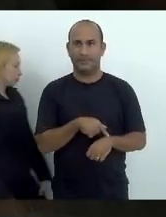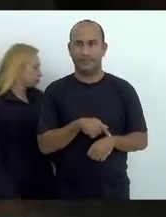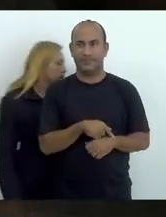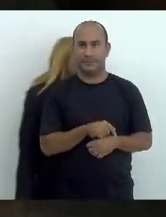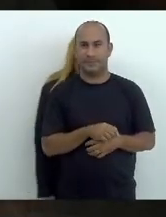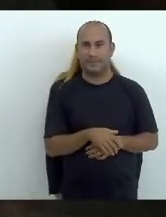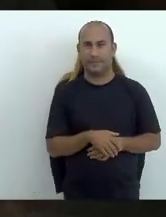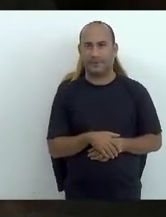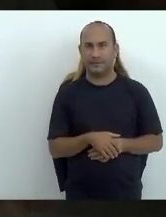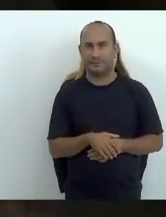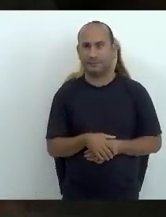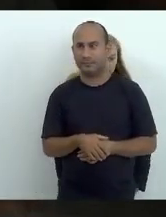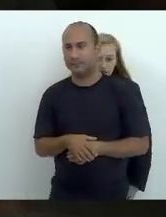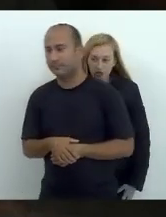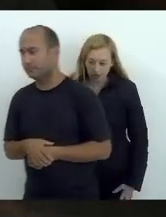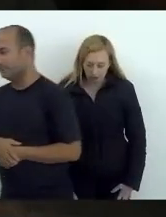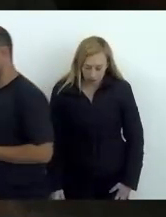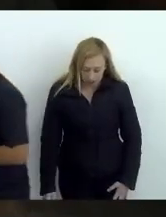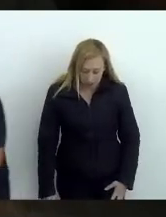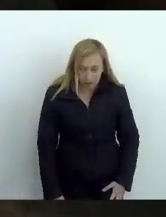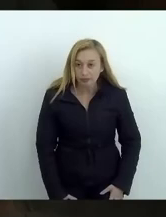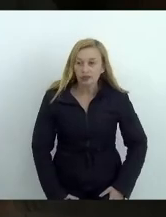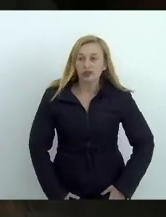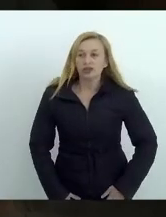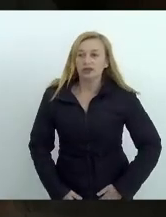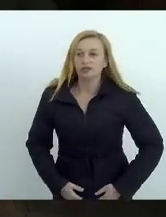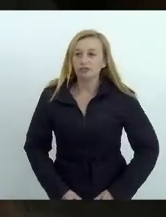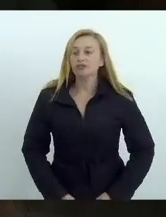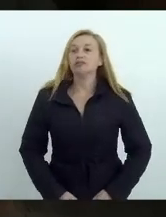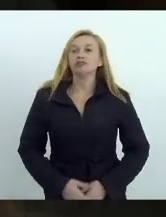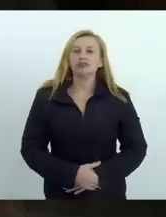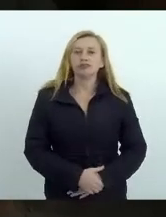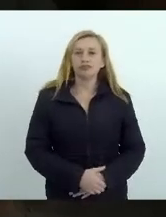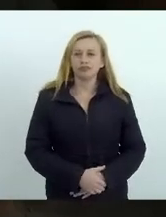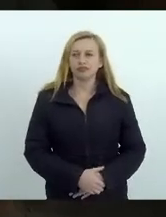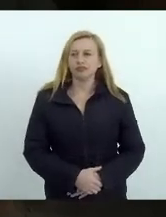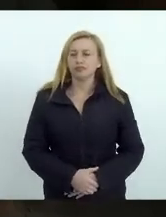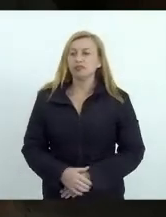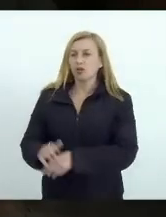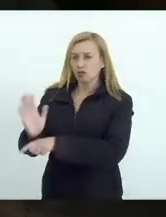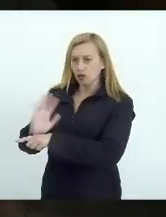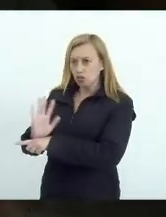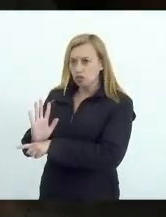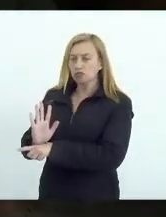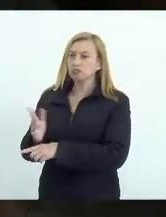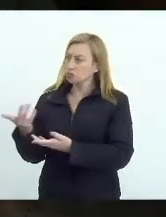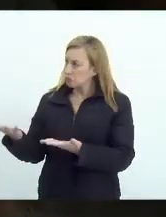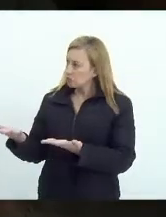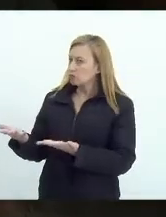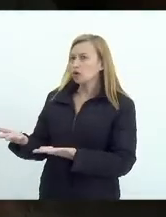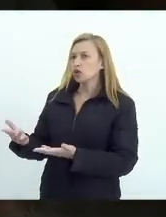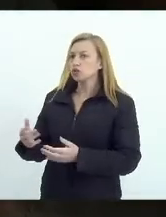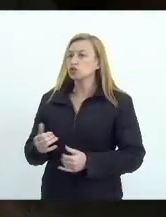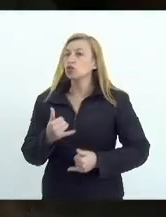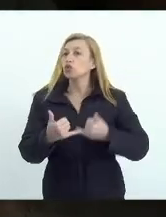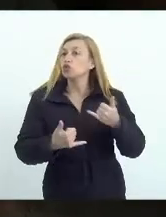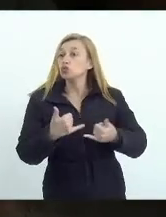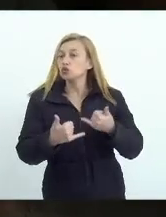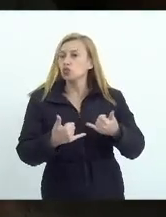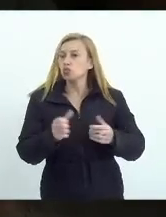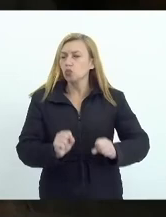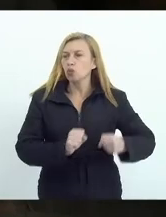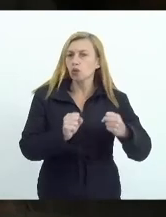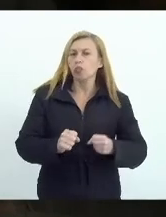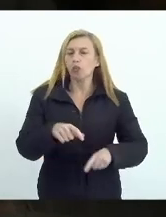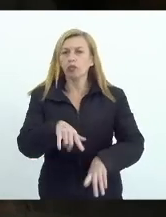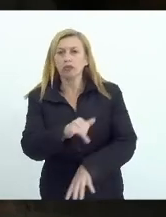resumidíssima e apressadíssima restituição desse belo filme que eu sugiro, recomendo, Jogo de Poder? Porque no Rio